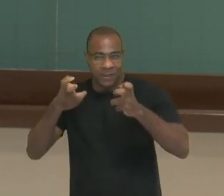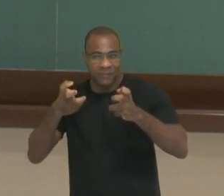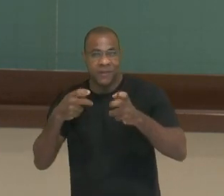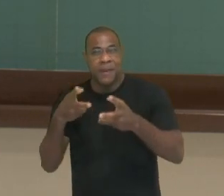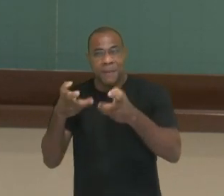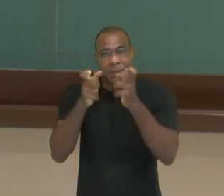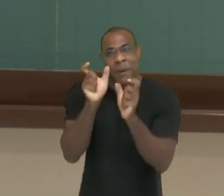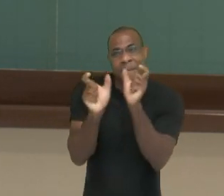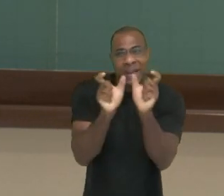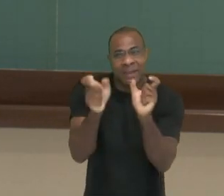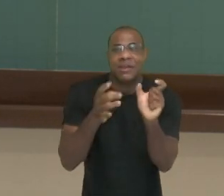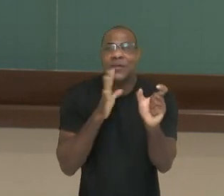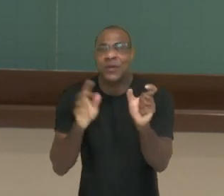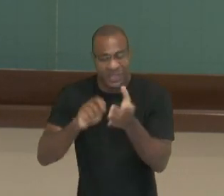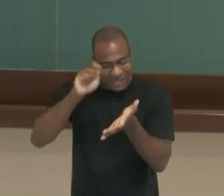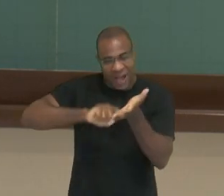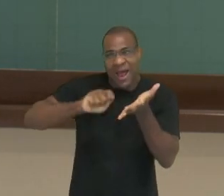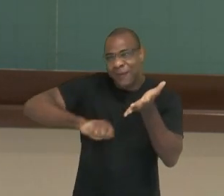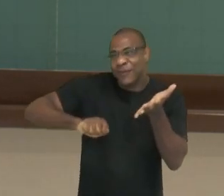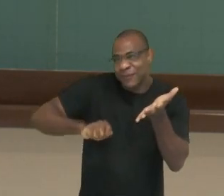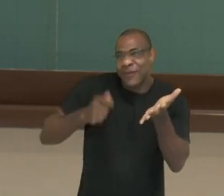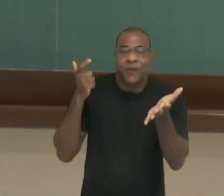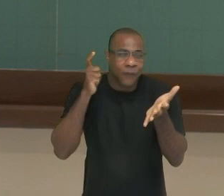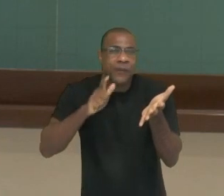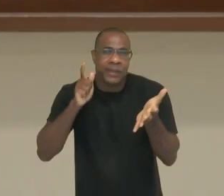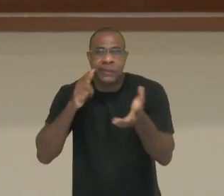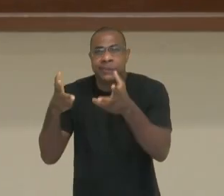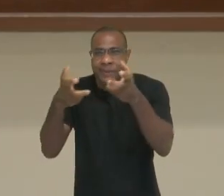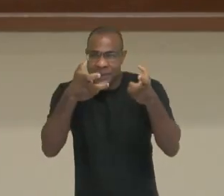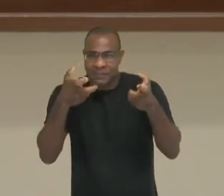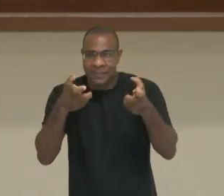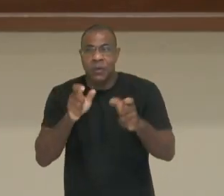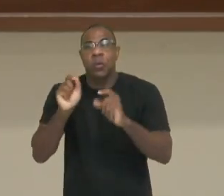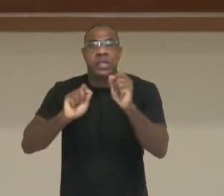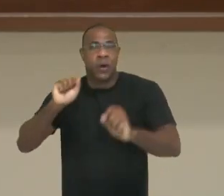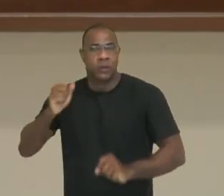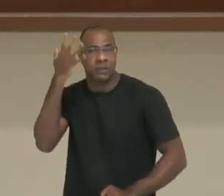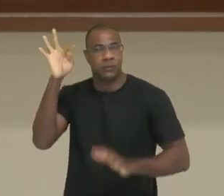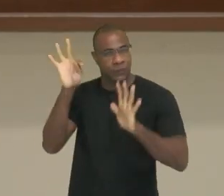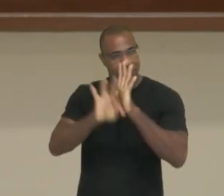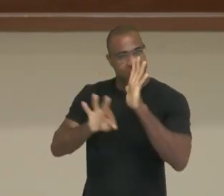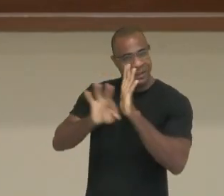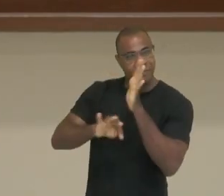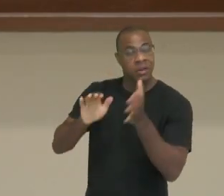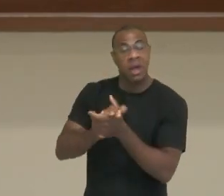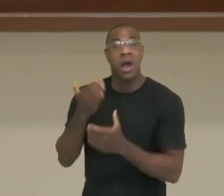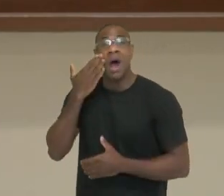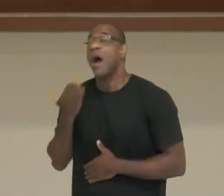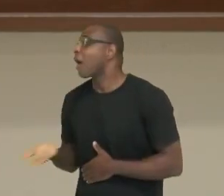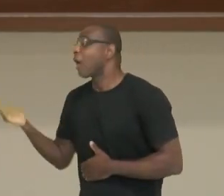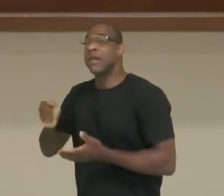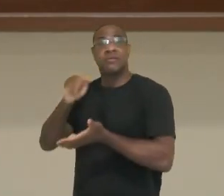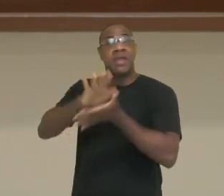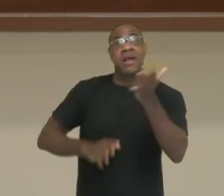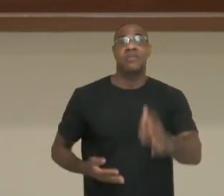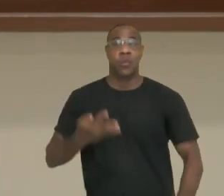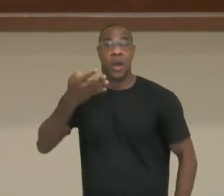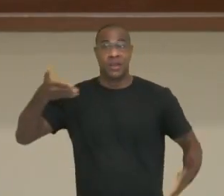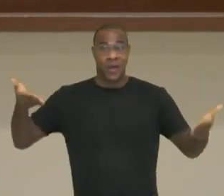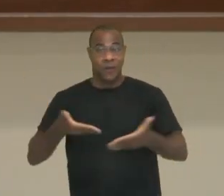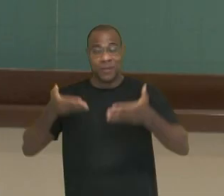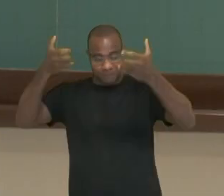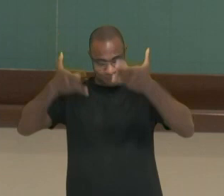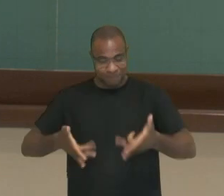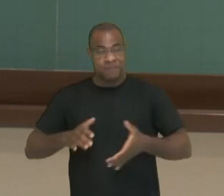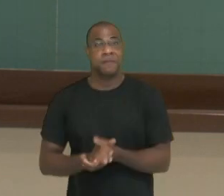inebriante de trechos da obra do conto Felicidade Clandestina, nós chegamos aqui à atividade 4.